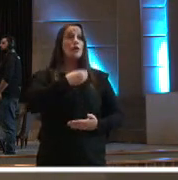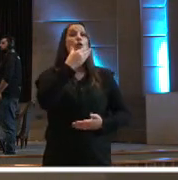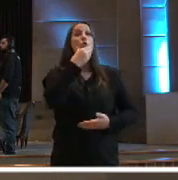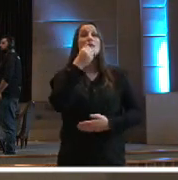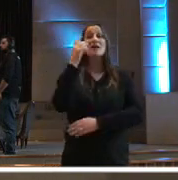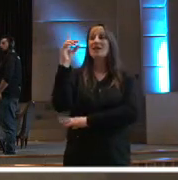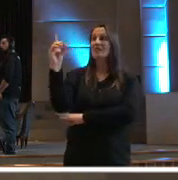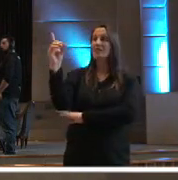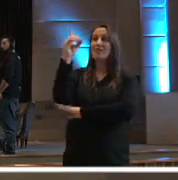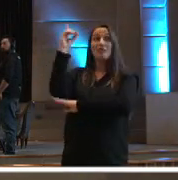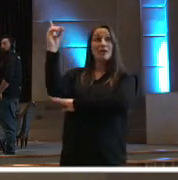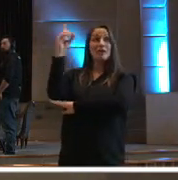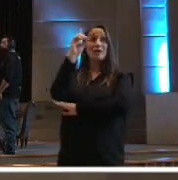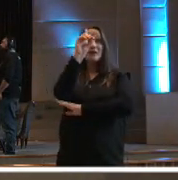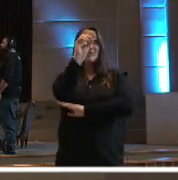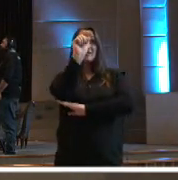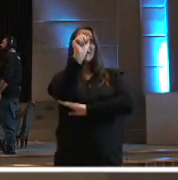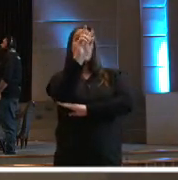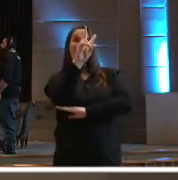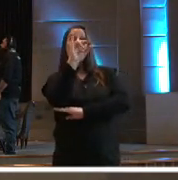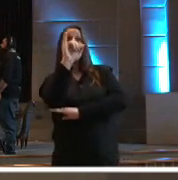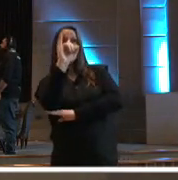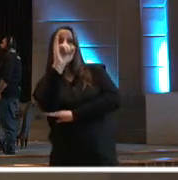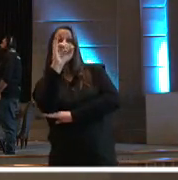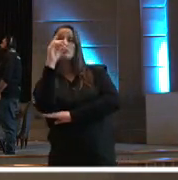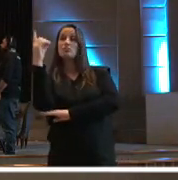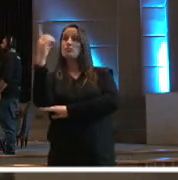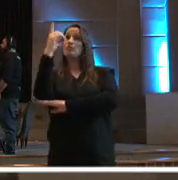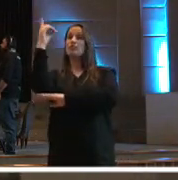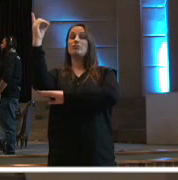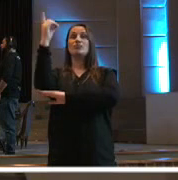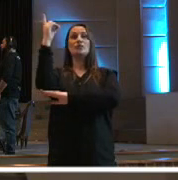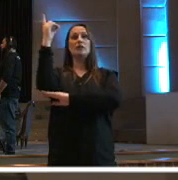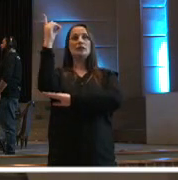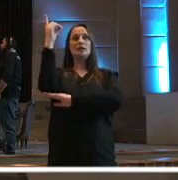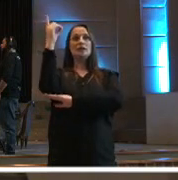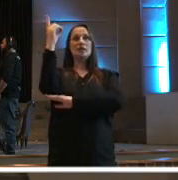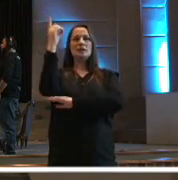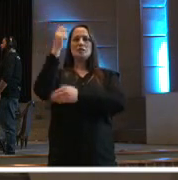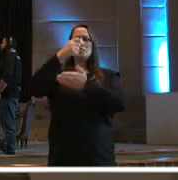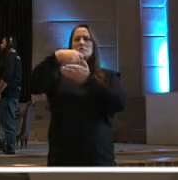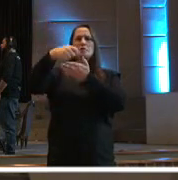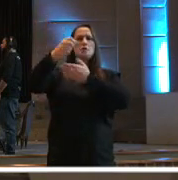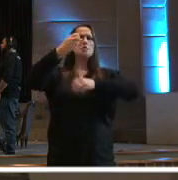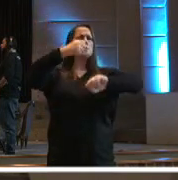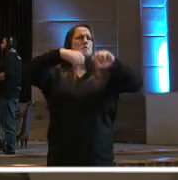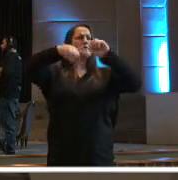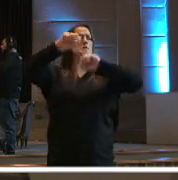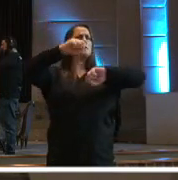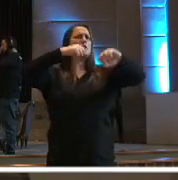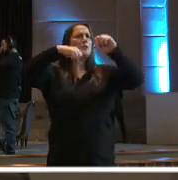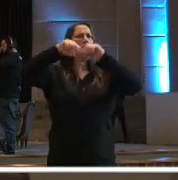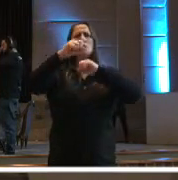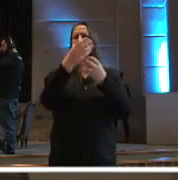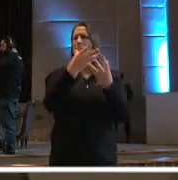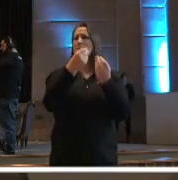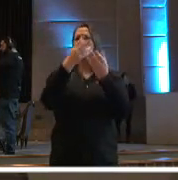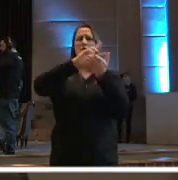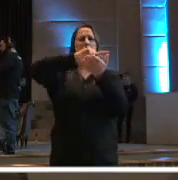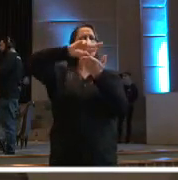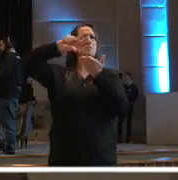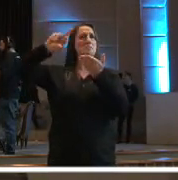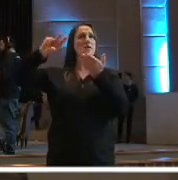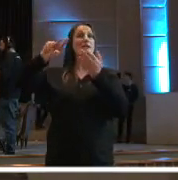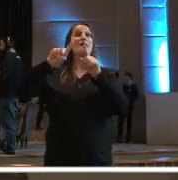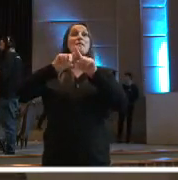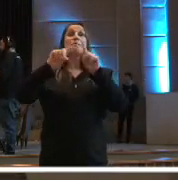Davi escreveu muitos salmos, mas alguns deles ele colocou no título